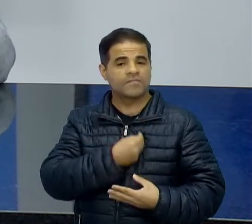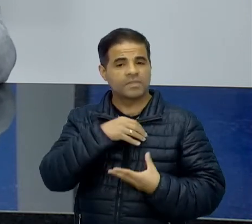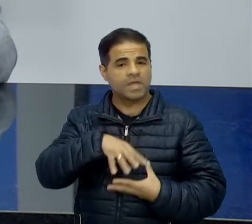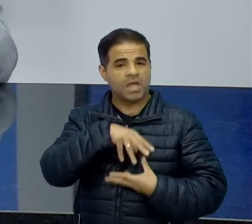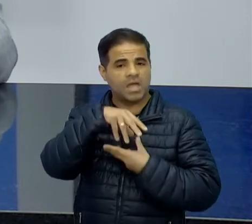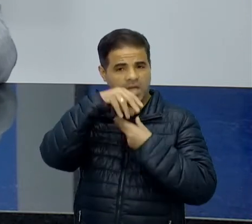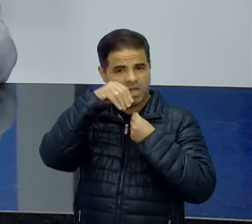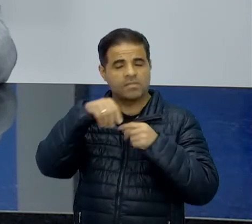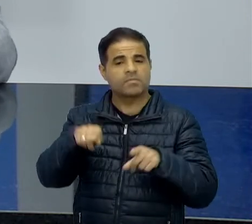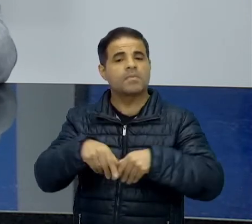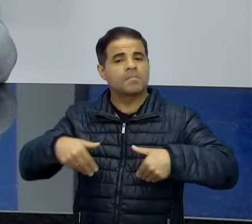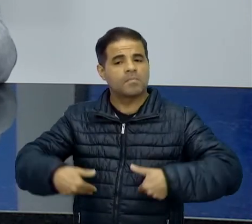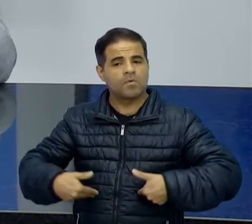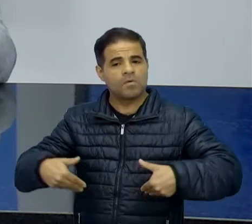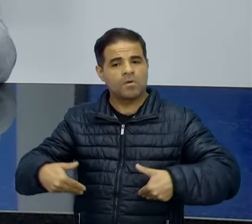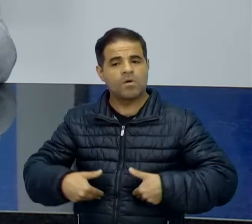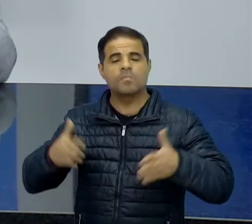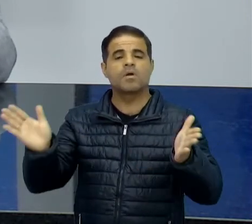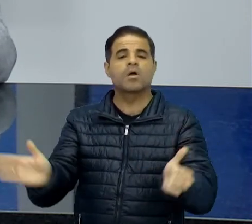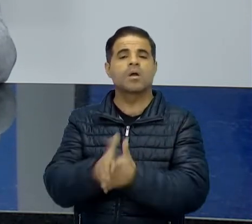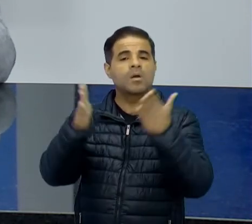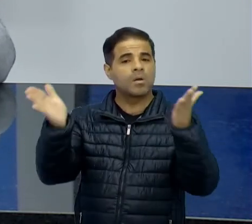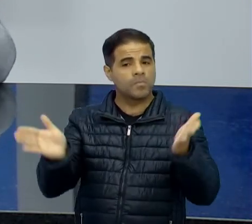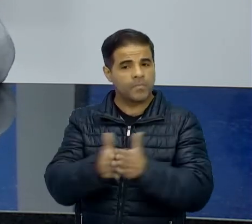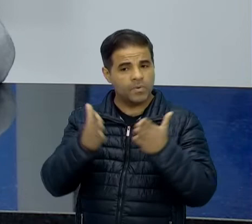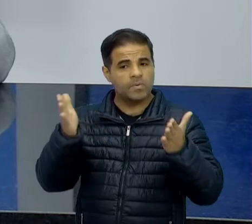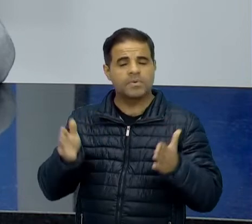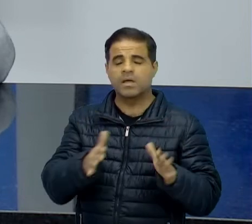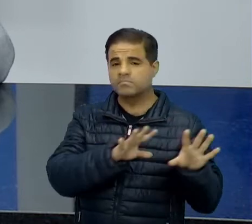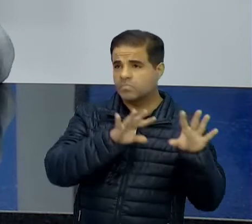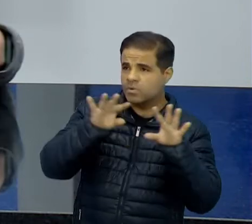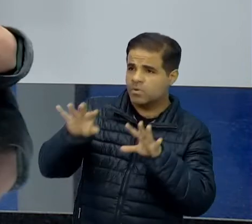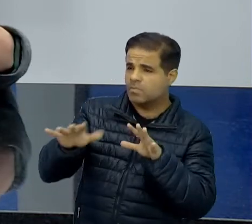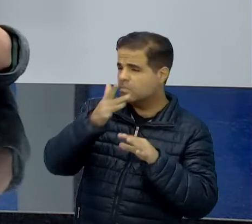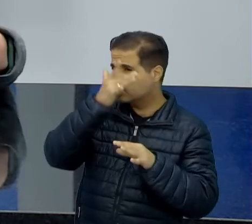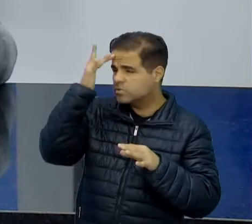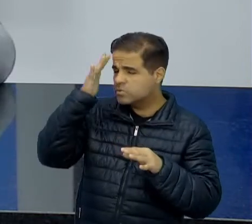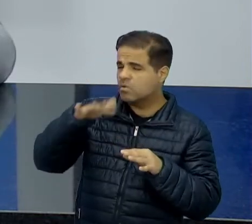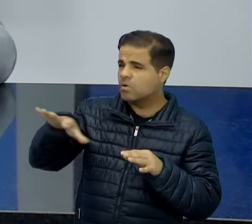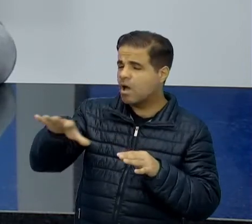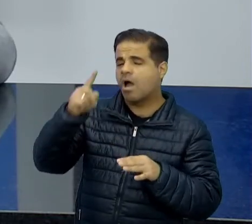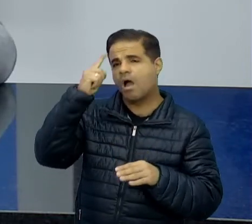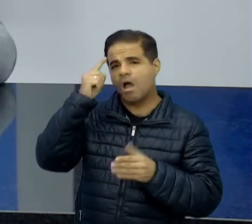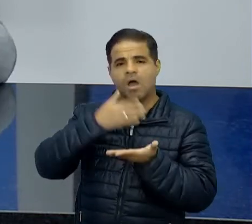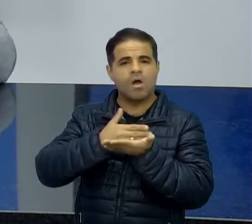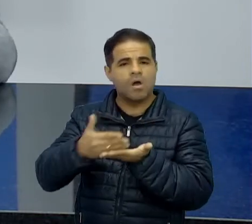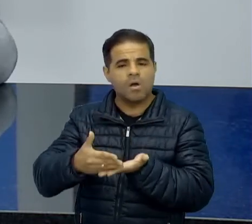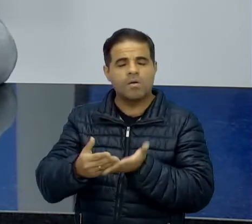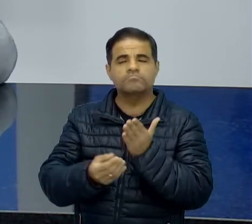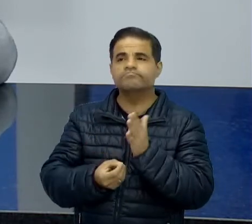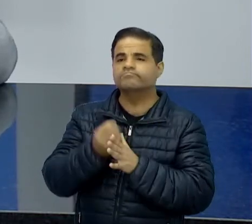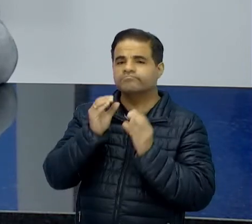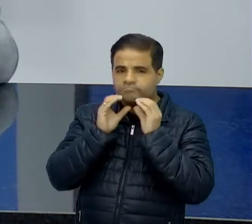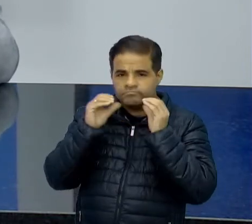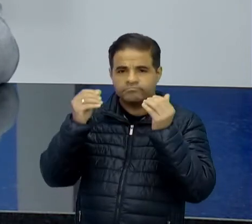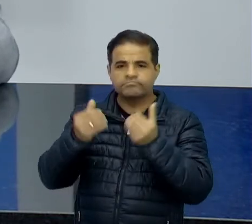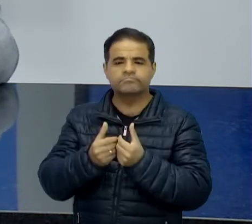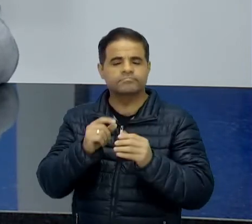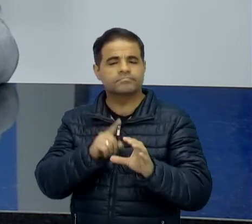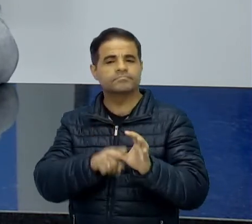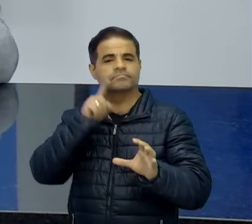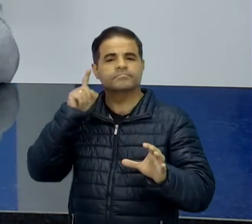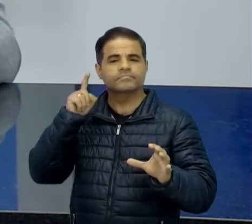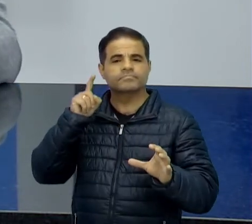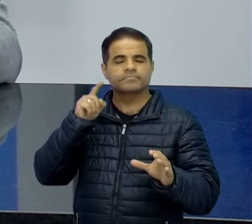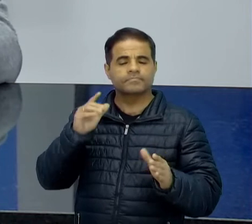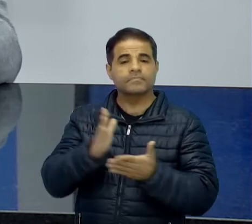salvação da fome, da pobreza, da miséria. Então essas pessoas, elas começaram a criar uma comunidade autônoma,